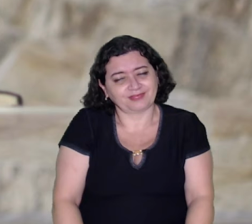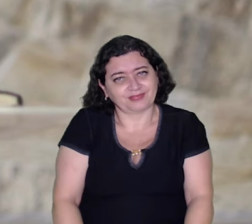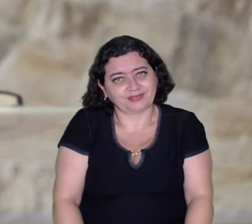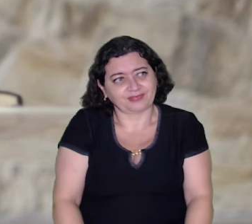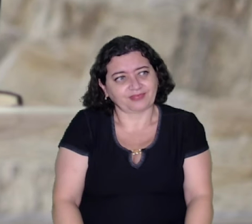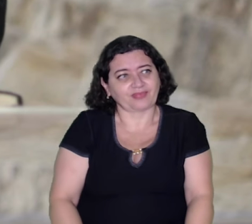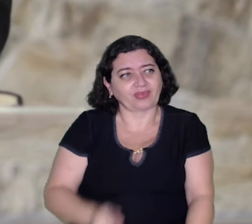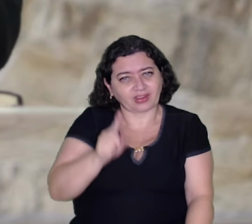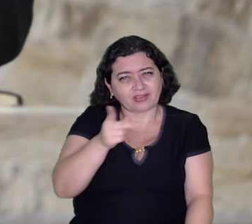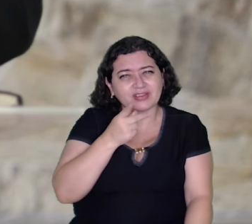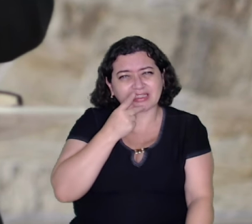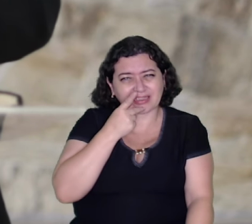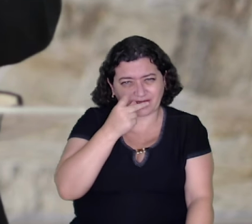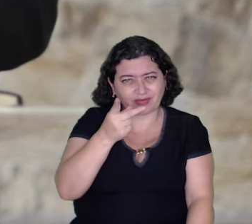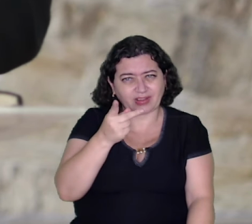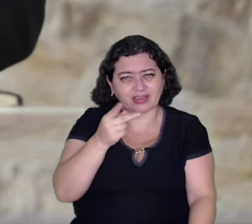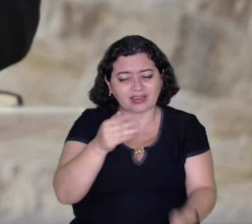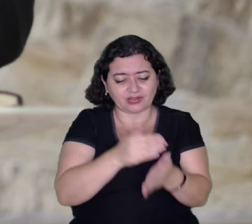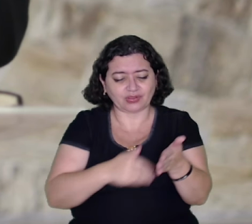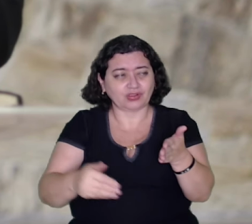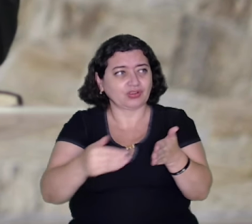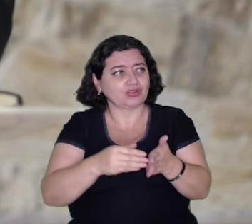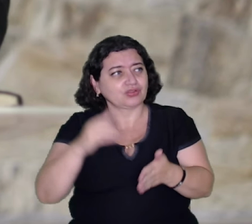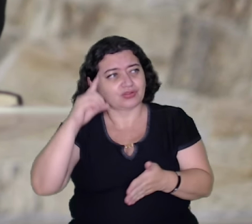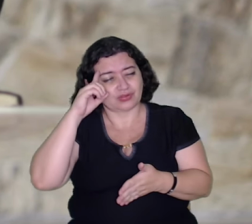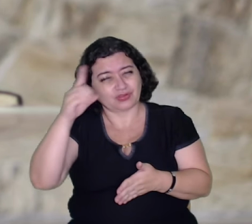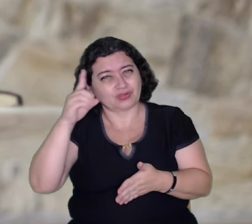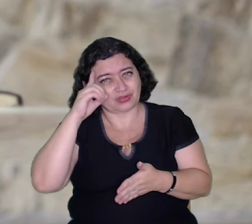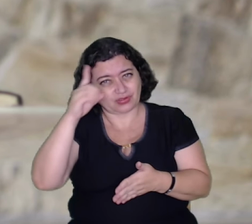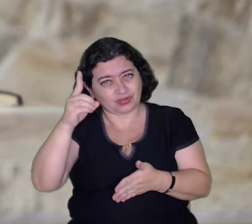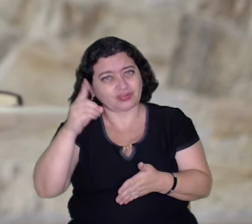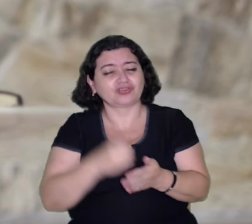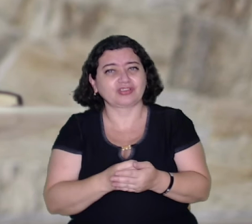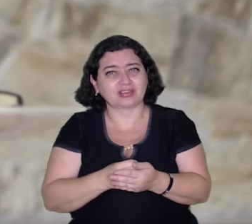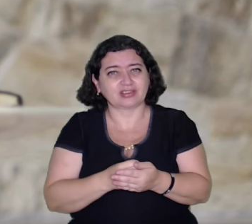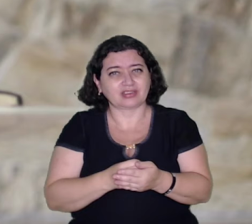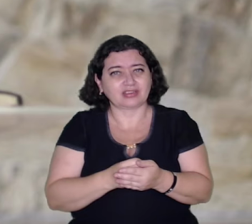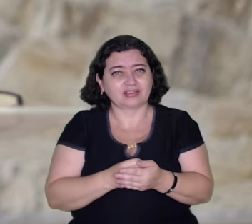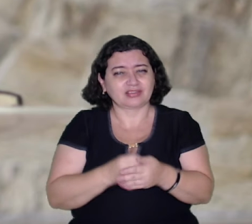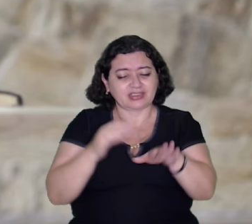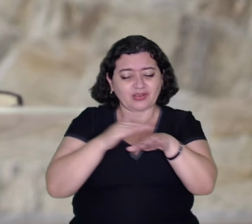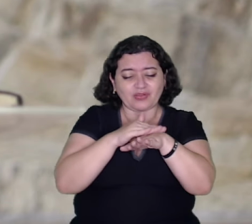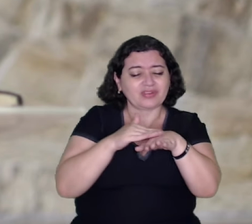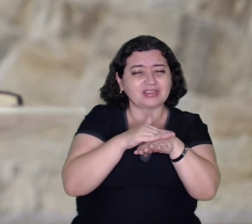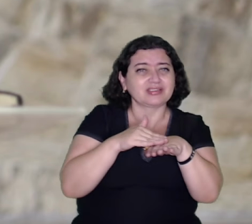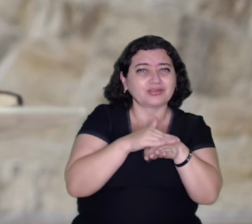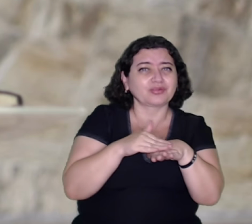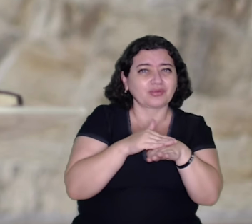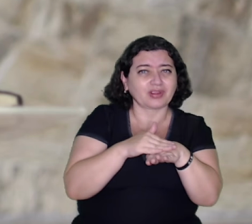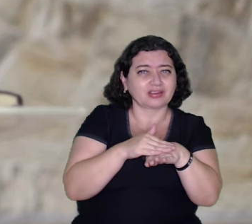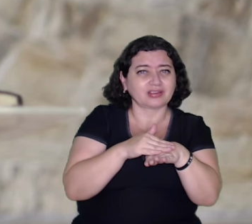Você tem declarado isso a Ele todos os dias? Você tem falado com Ele?